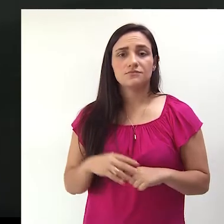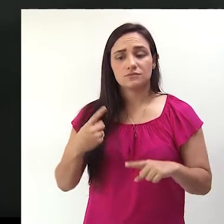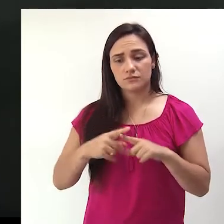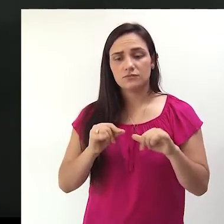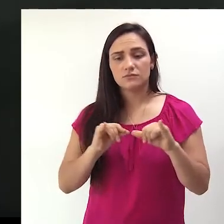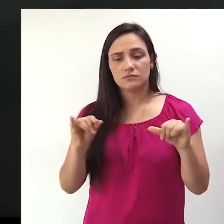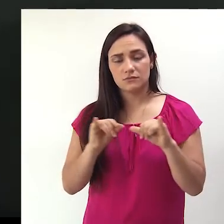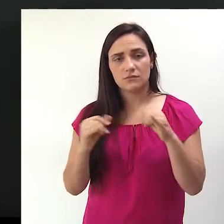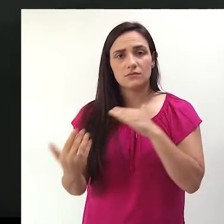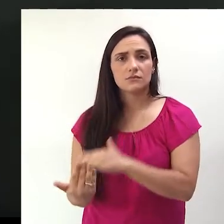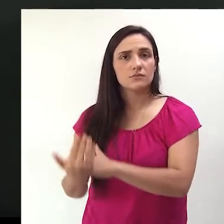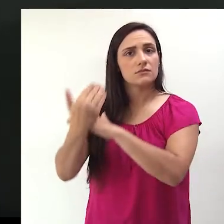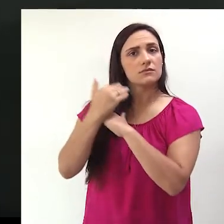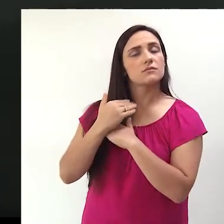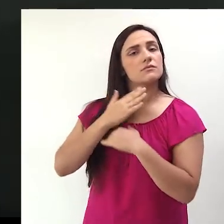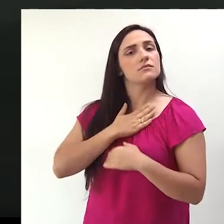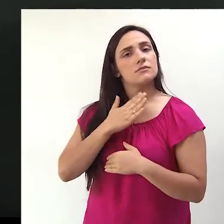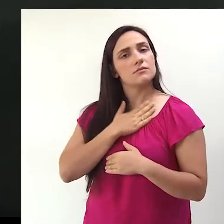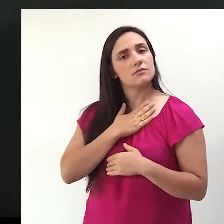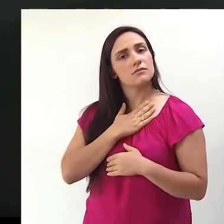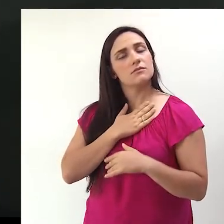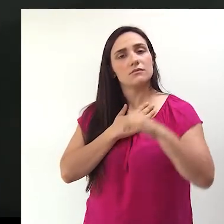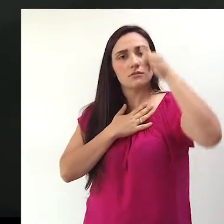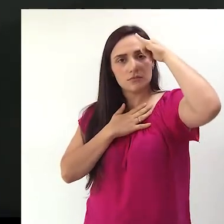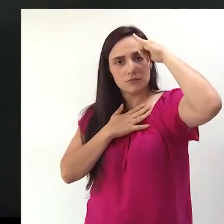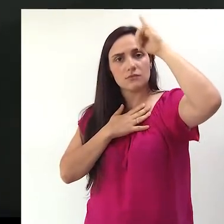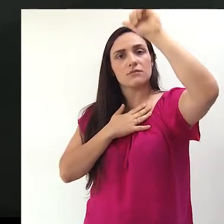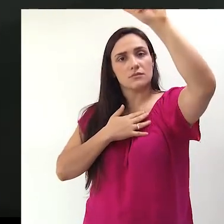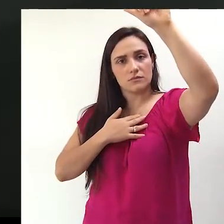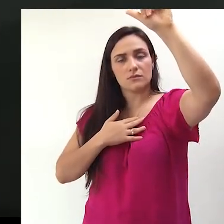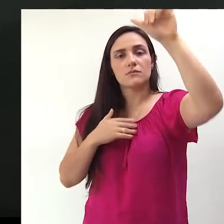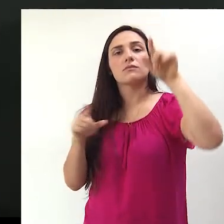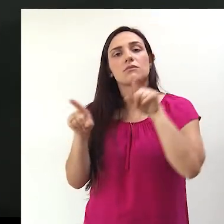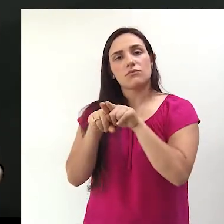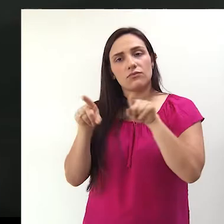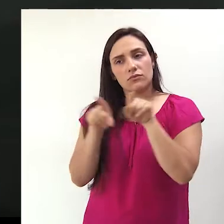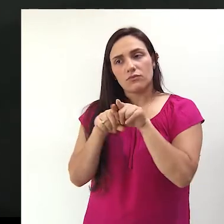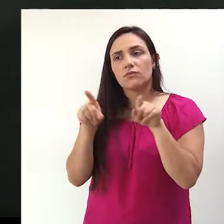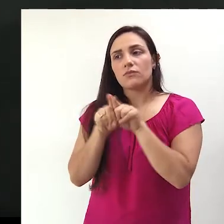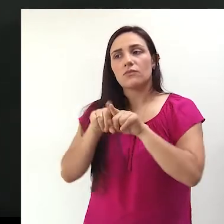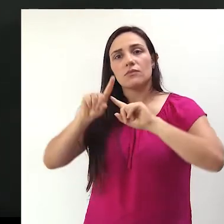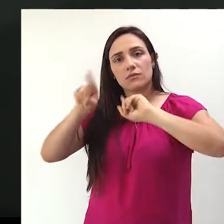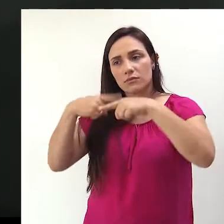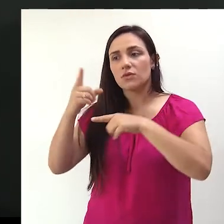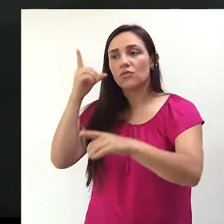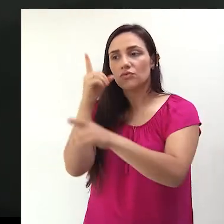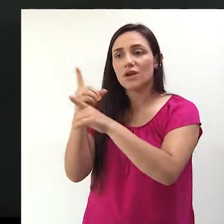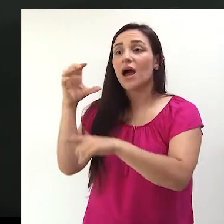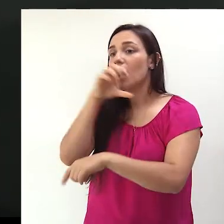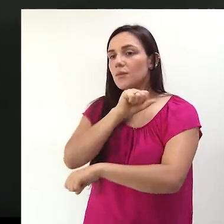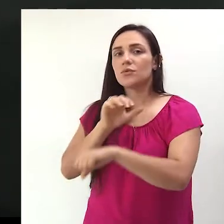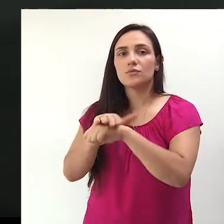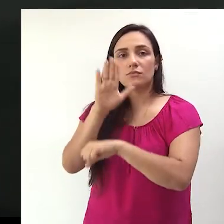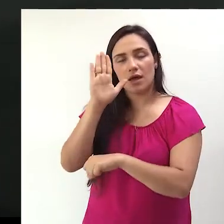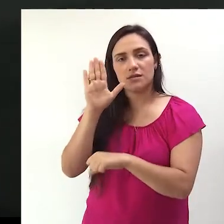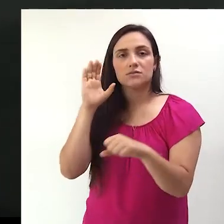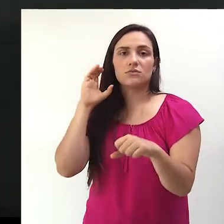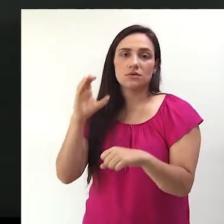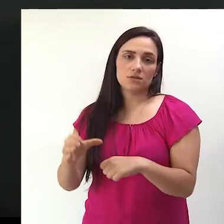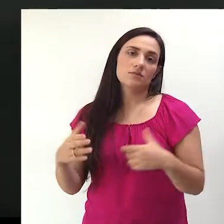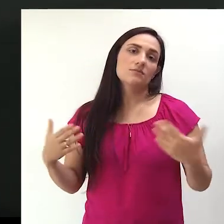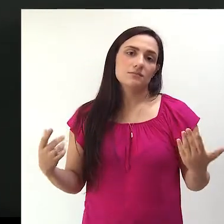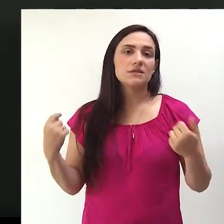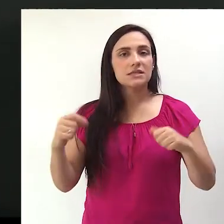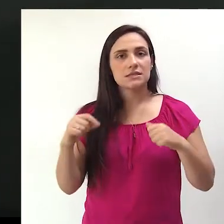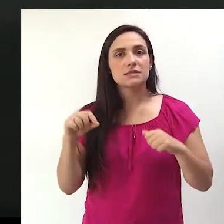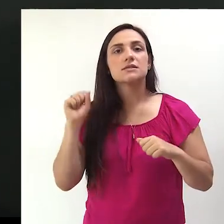possibilita que a gente consiga evitar ou depois de ocorrido o crime, esclarecer, né? Então é